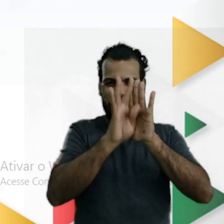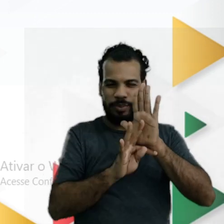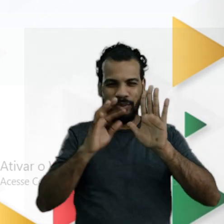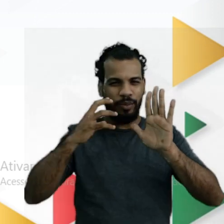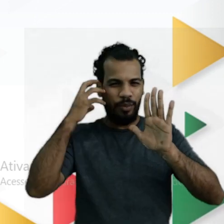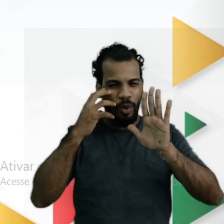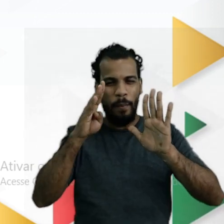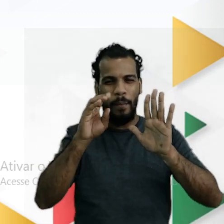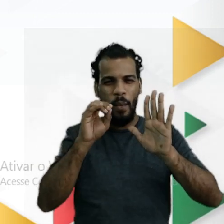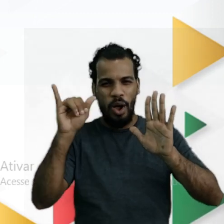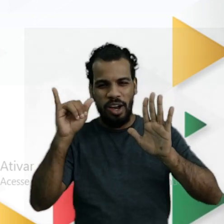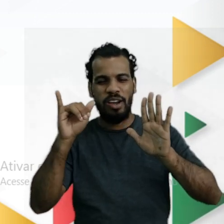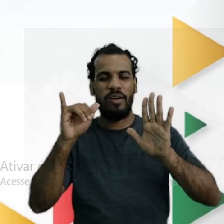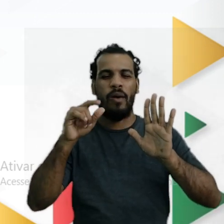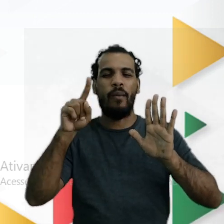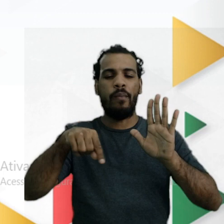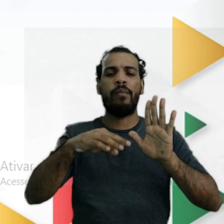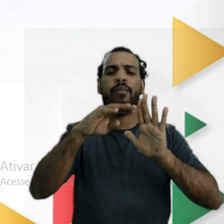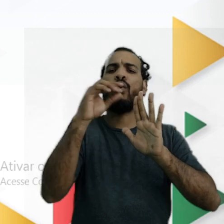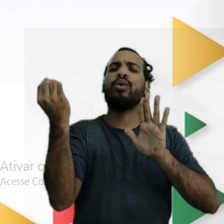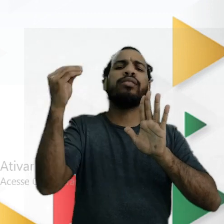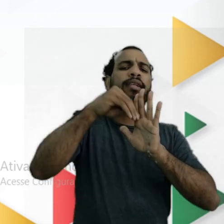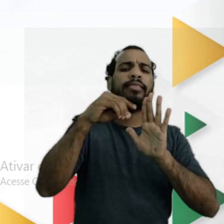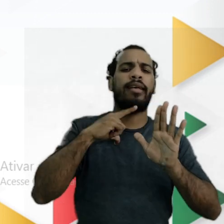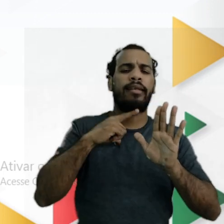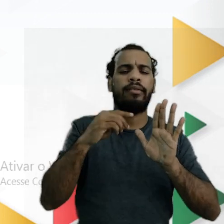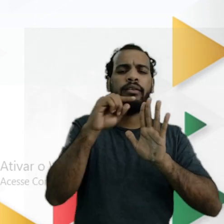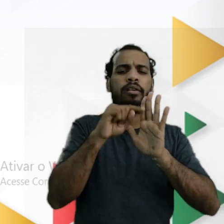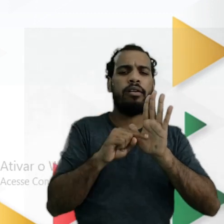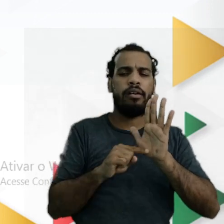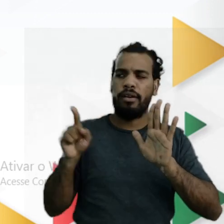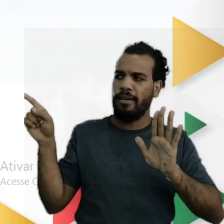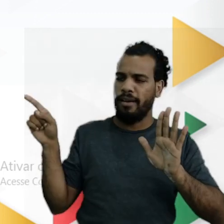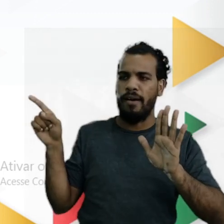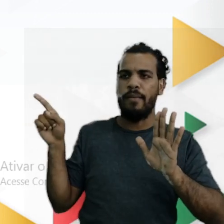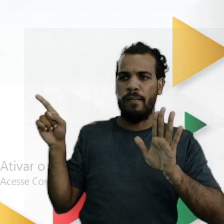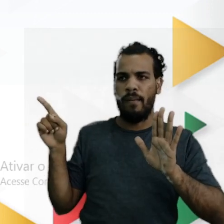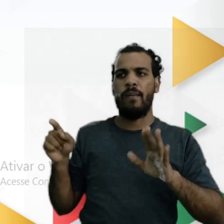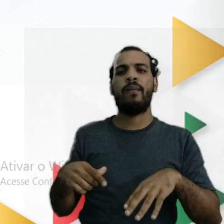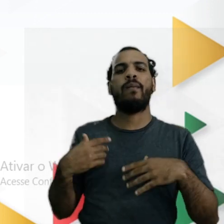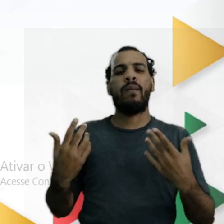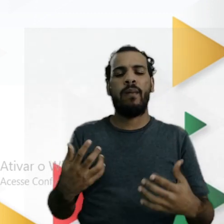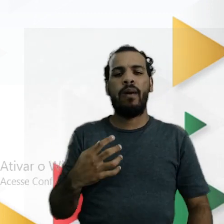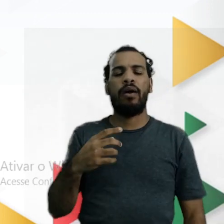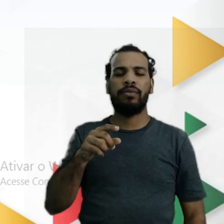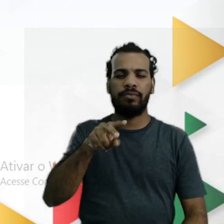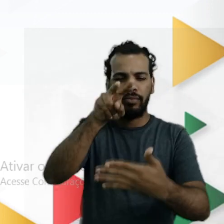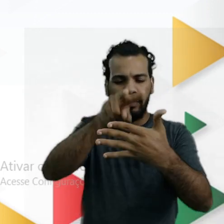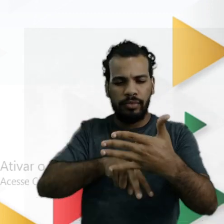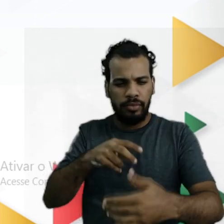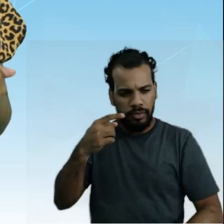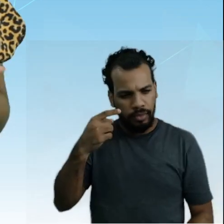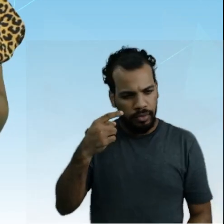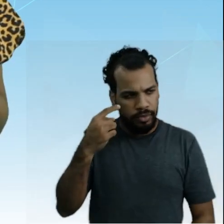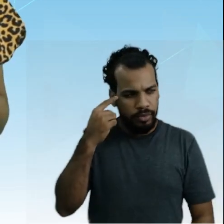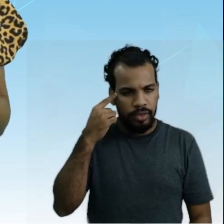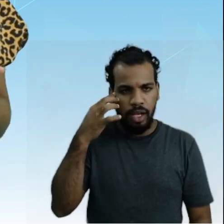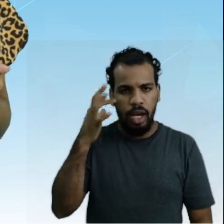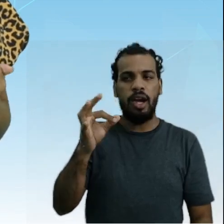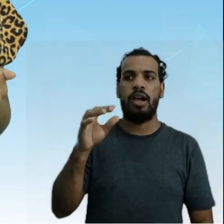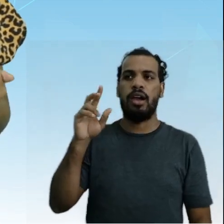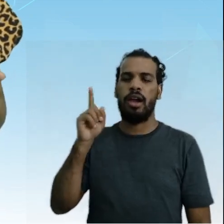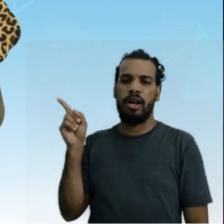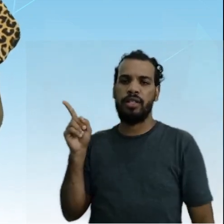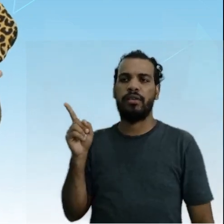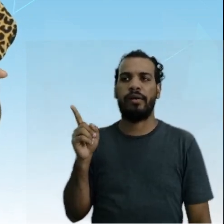Luzeiro, que nos remete, quando nós estamos escutando a canção, nos remete a isso. É, Enfim, o